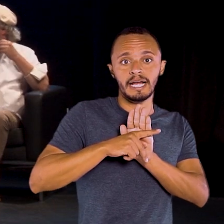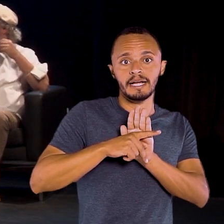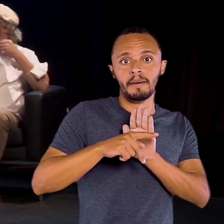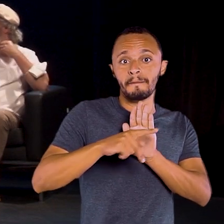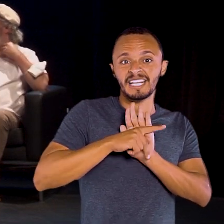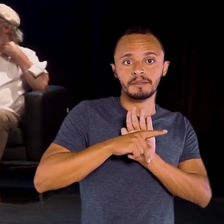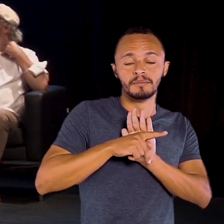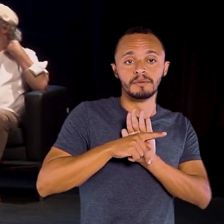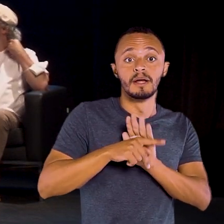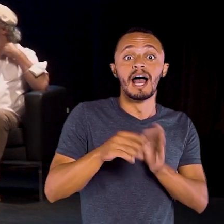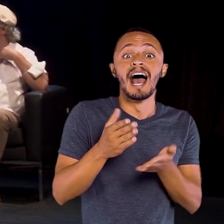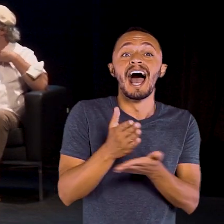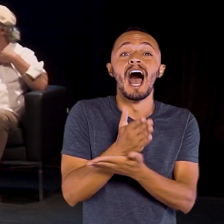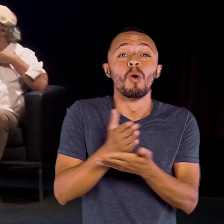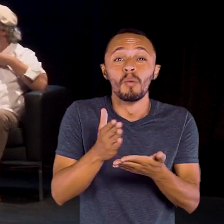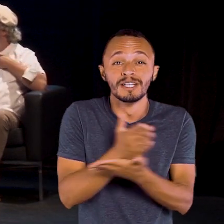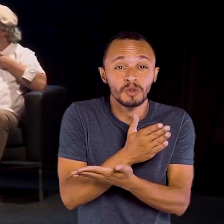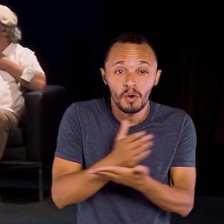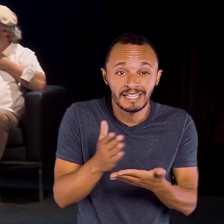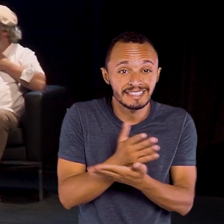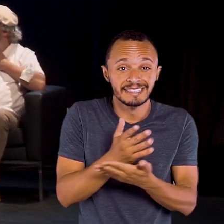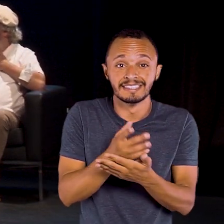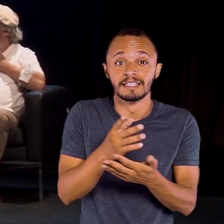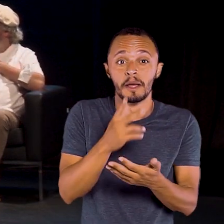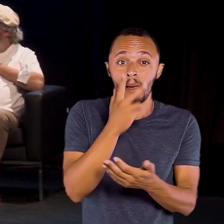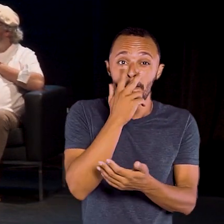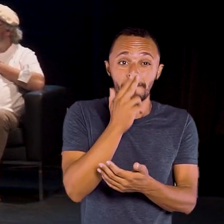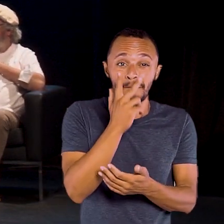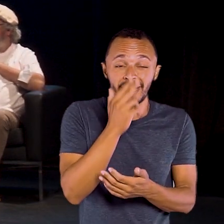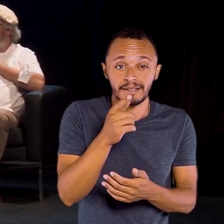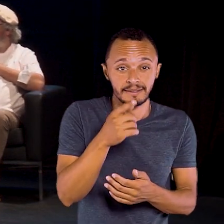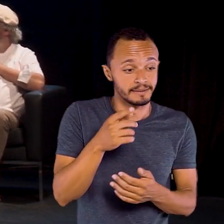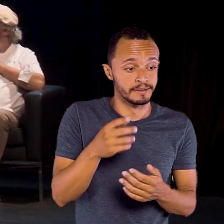tem. Porque preservar significa perpetuar.